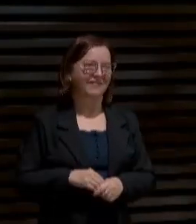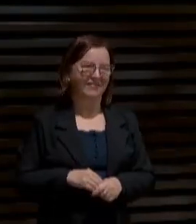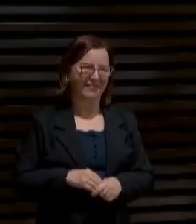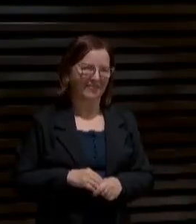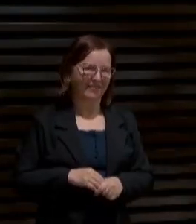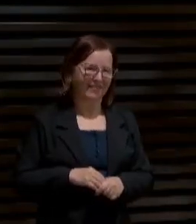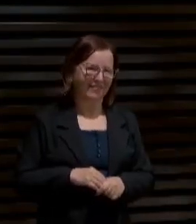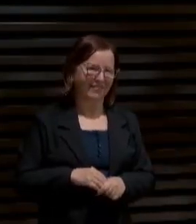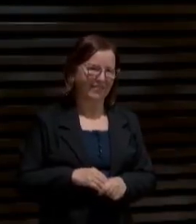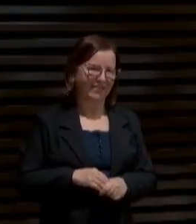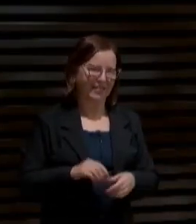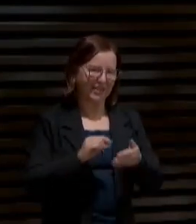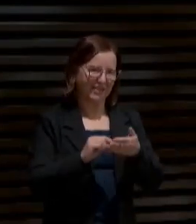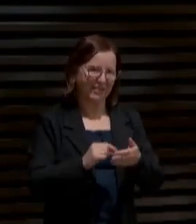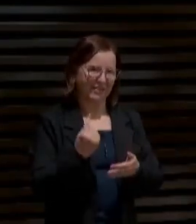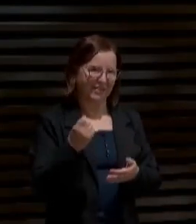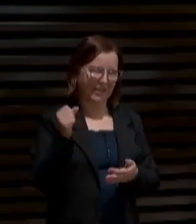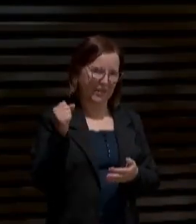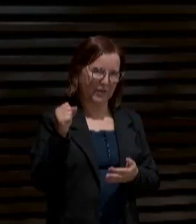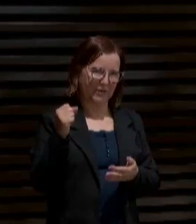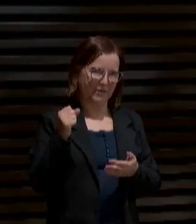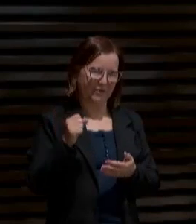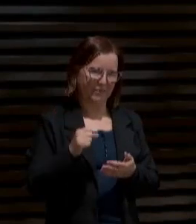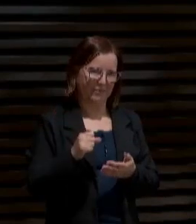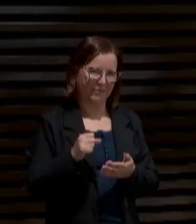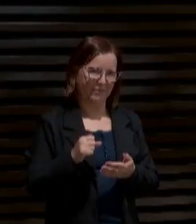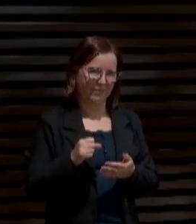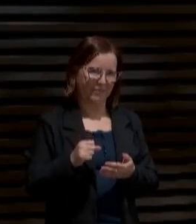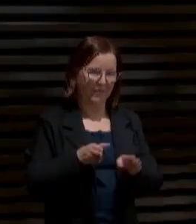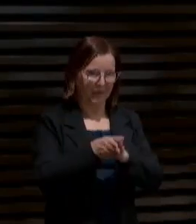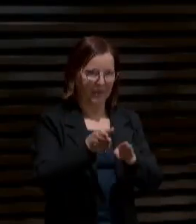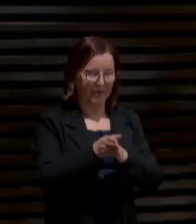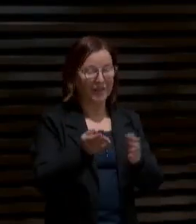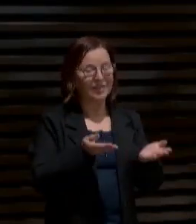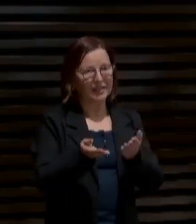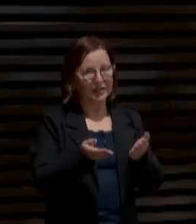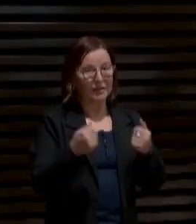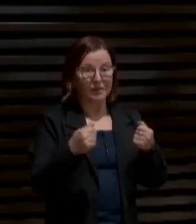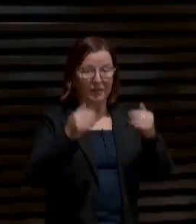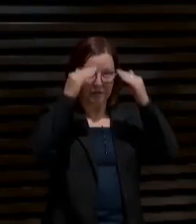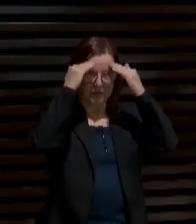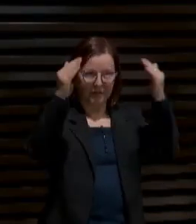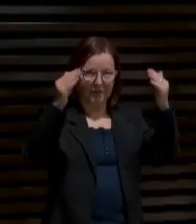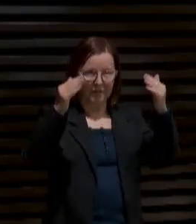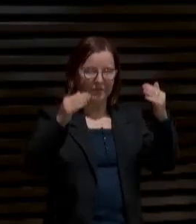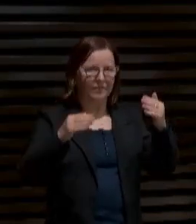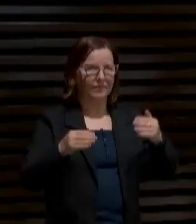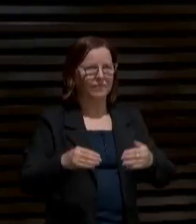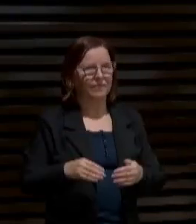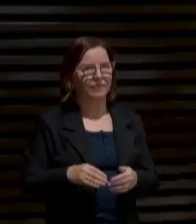bom e no verso 18 então eles exorta os servos tem que obedecer a mas o meu patrão